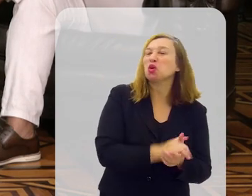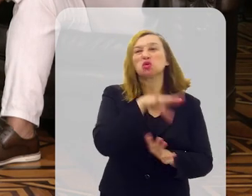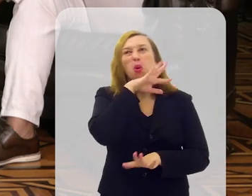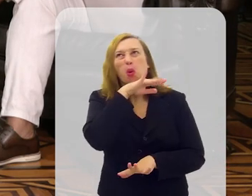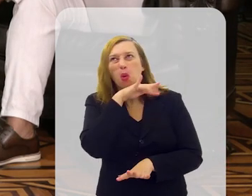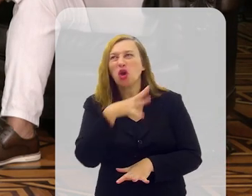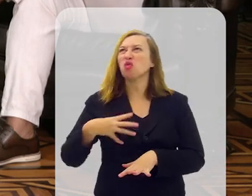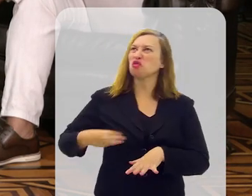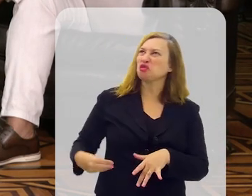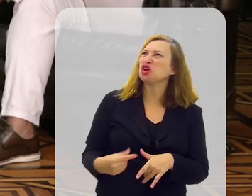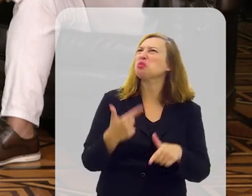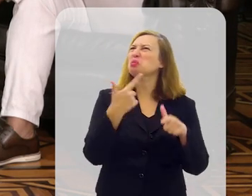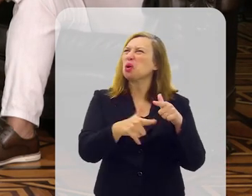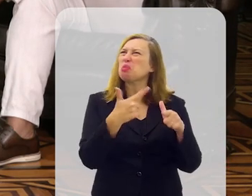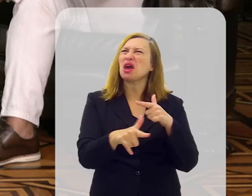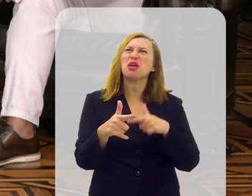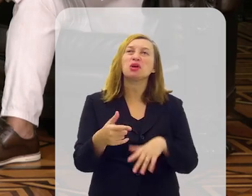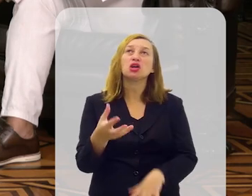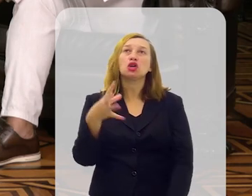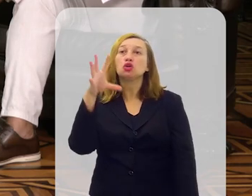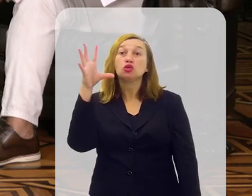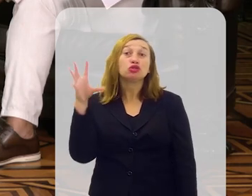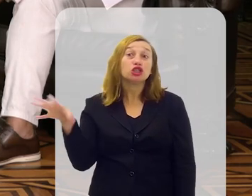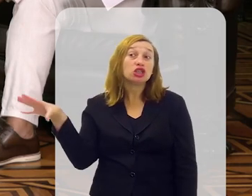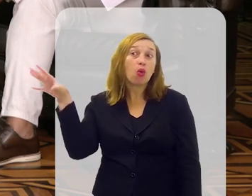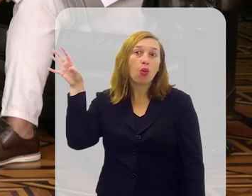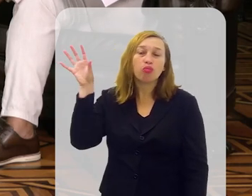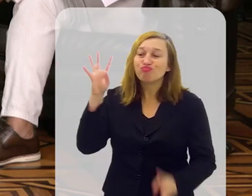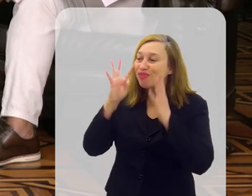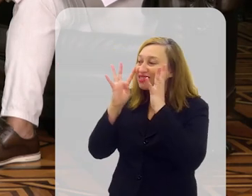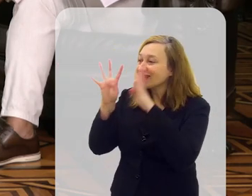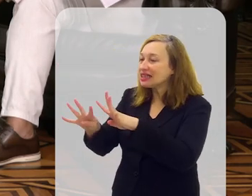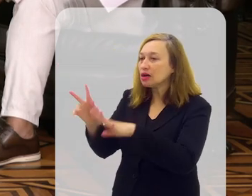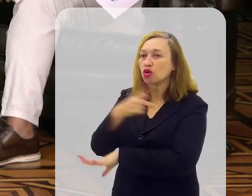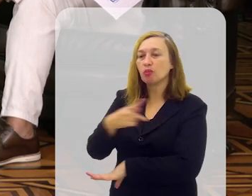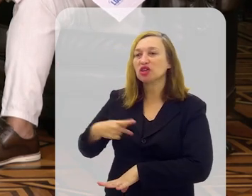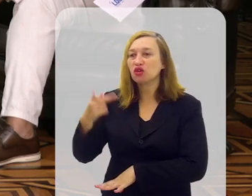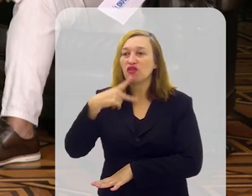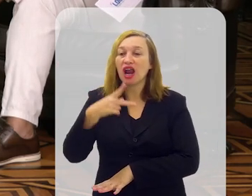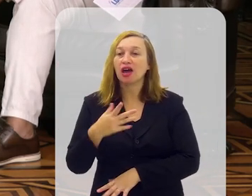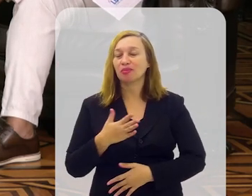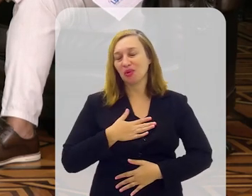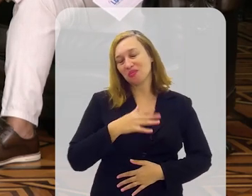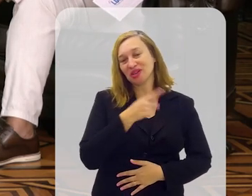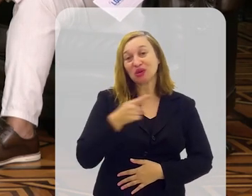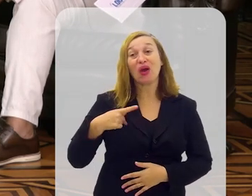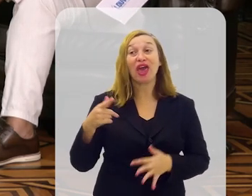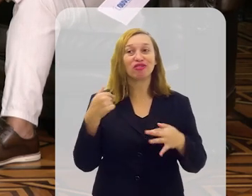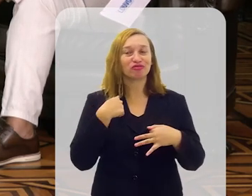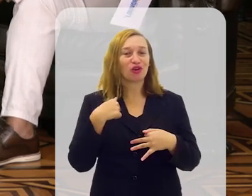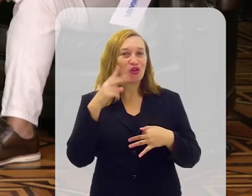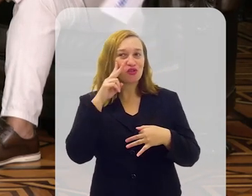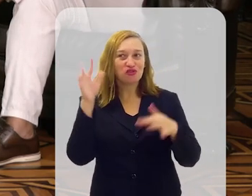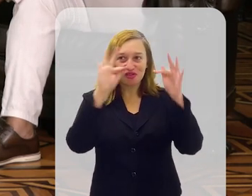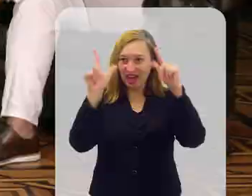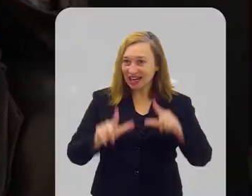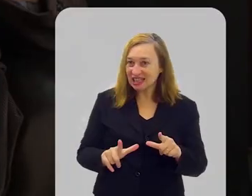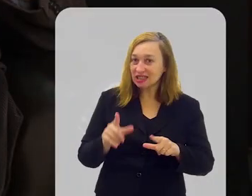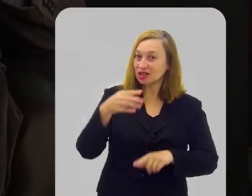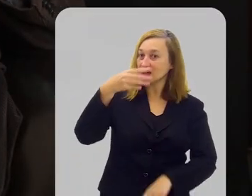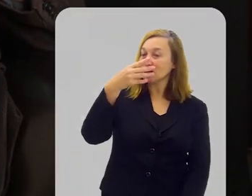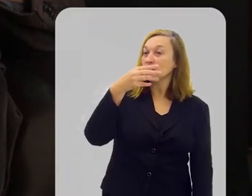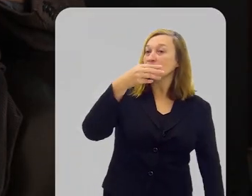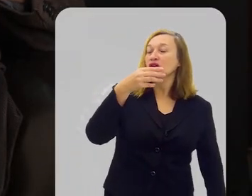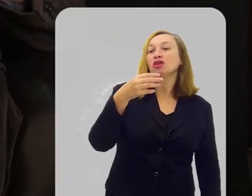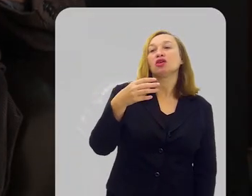pessoa senta e nem ouve o que o pastor está falando, verdade, não é? É verdade. Meu pastor, eu estou assim, muito lindo, feliz. Muito lindo. Atenção, não